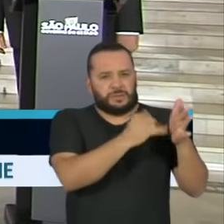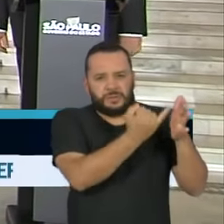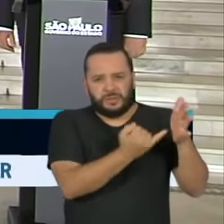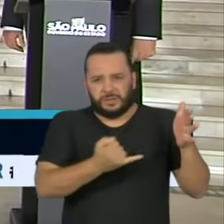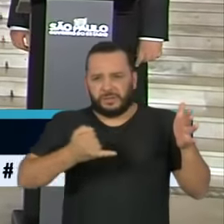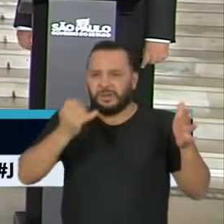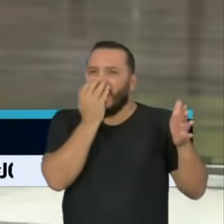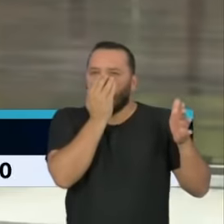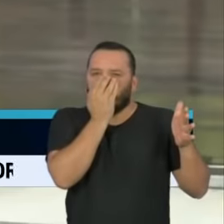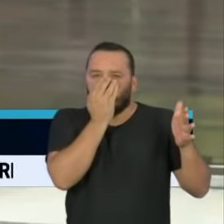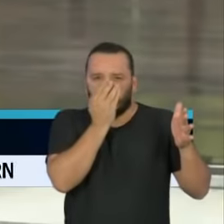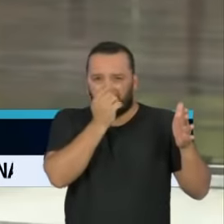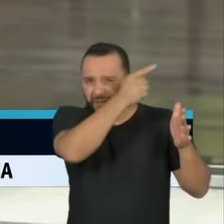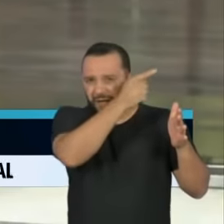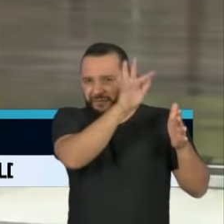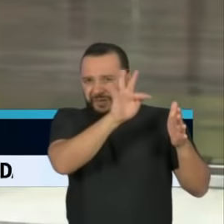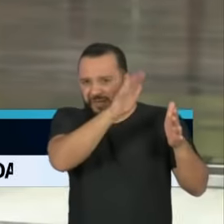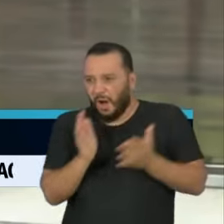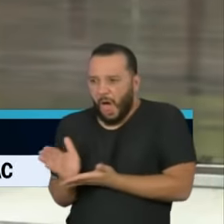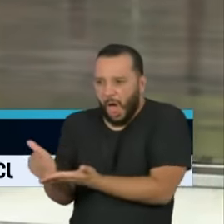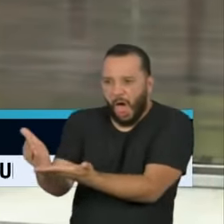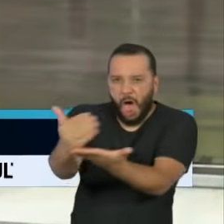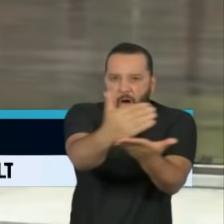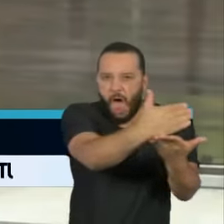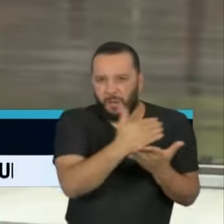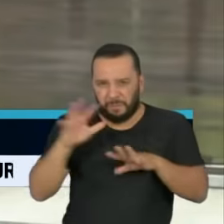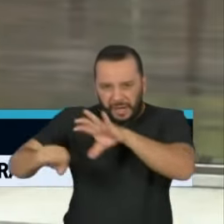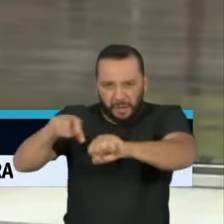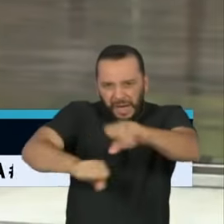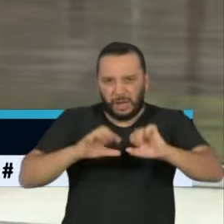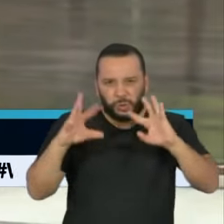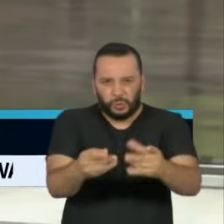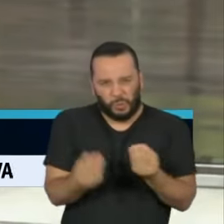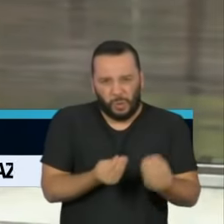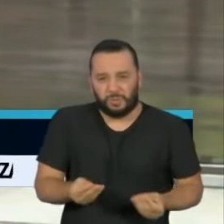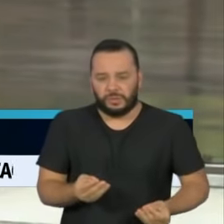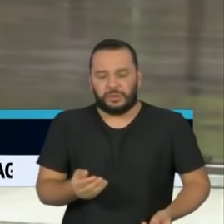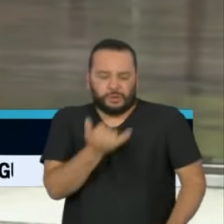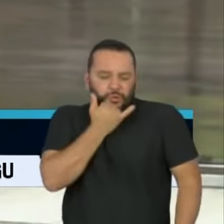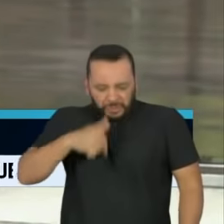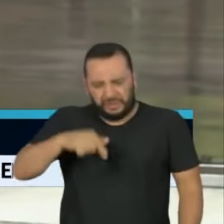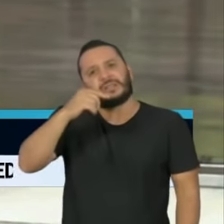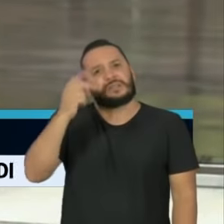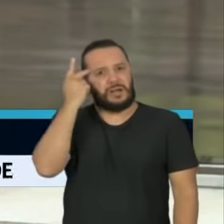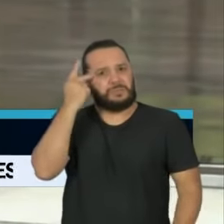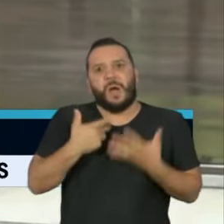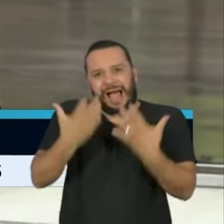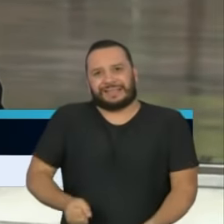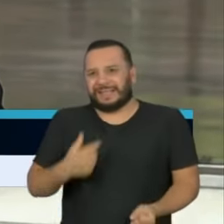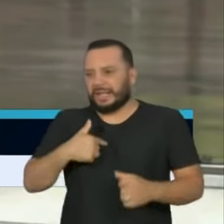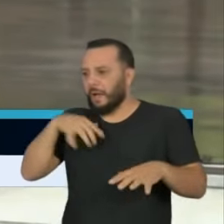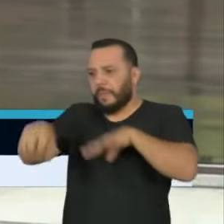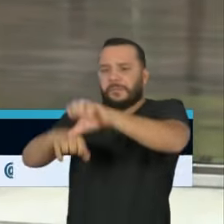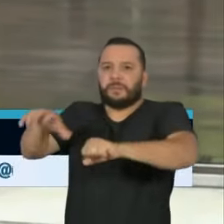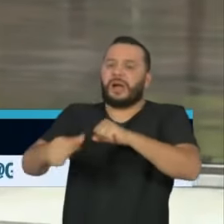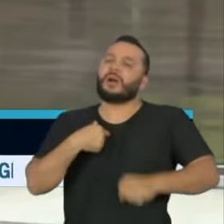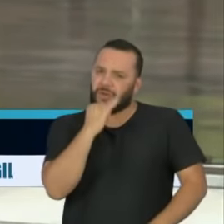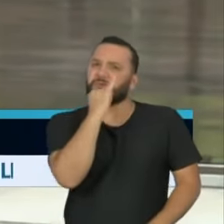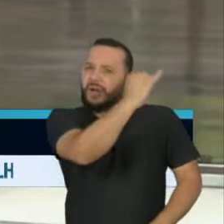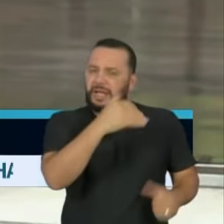Luiz Henrique Mandetta. Em São Paulo, nós não vamos permitir que isso aconteça. Eu falei de forma serena e equilibrada ao ministro